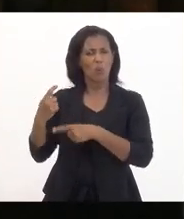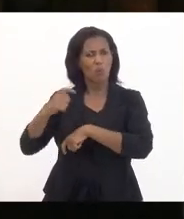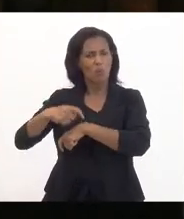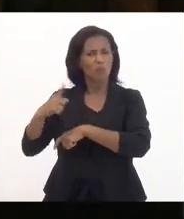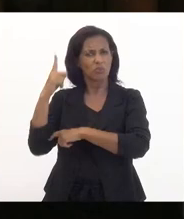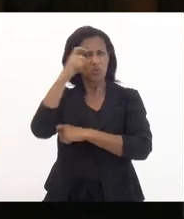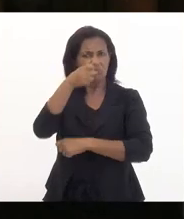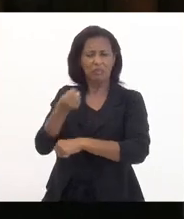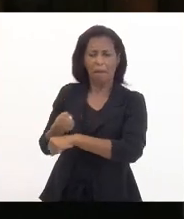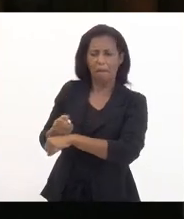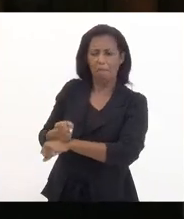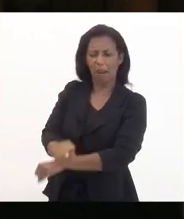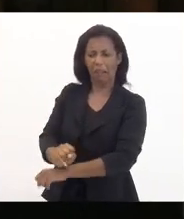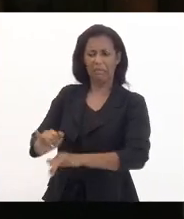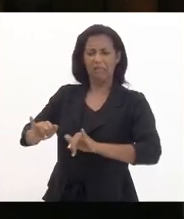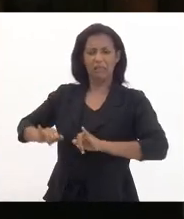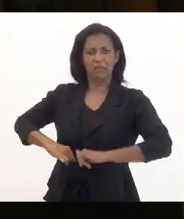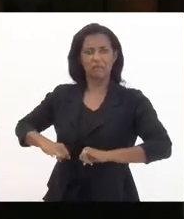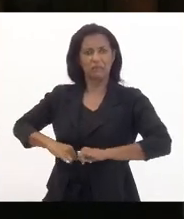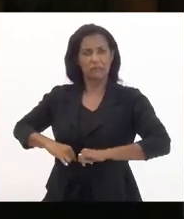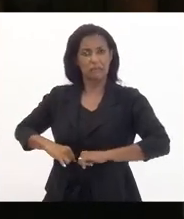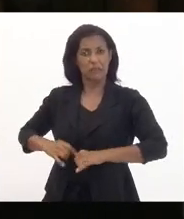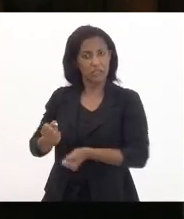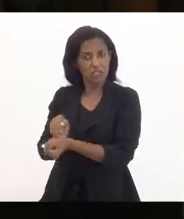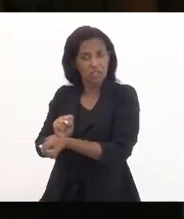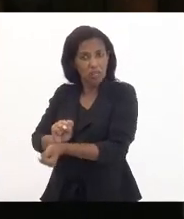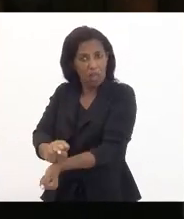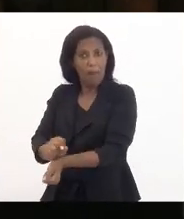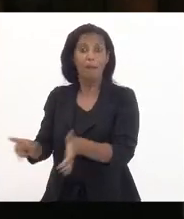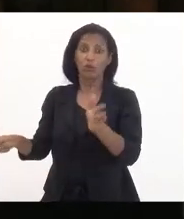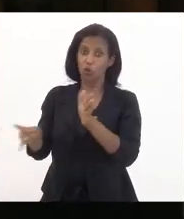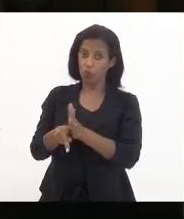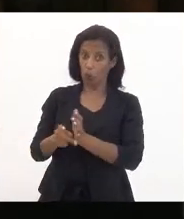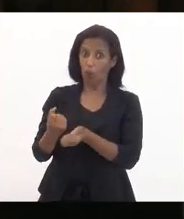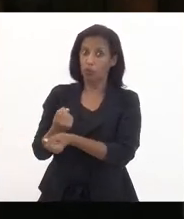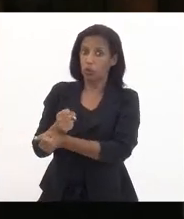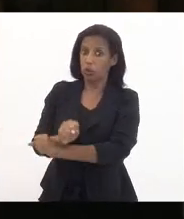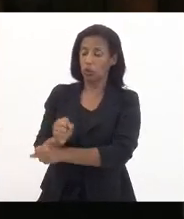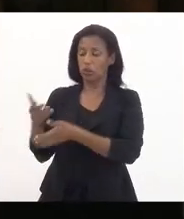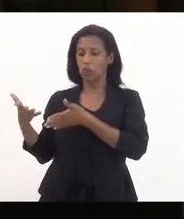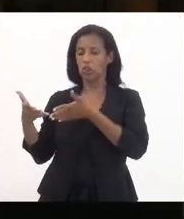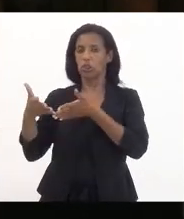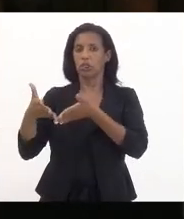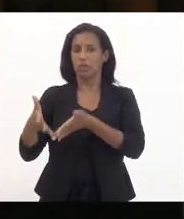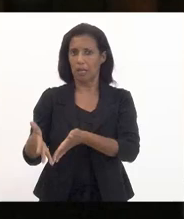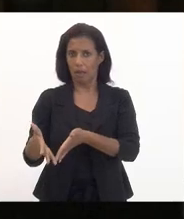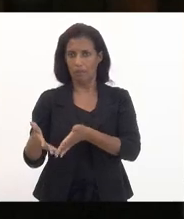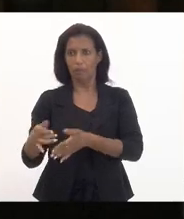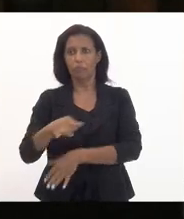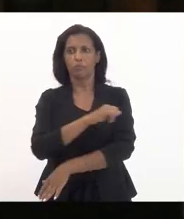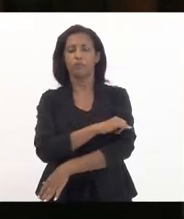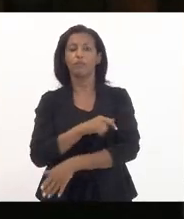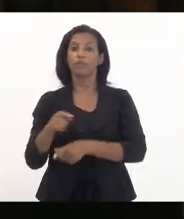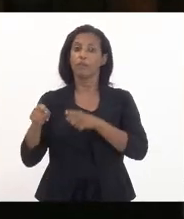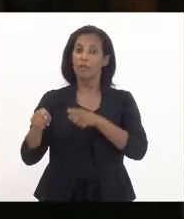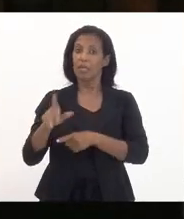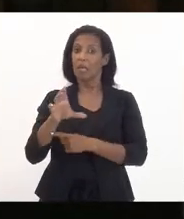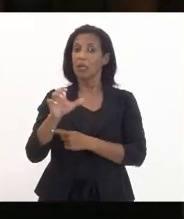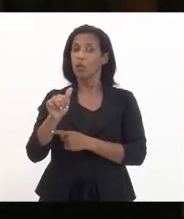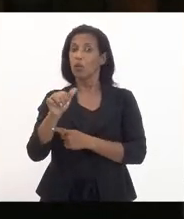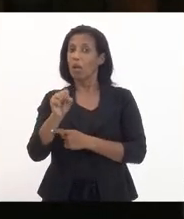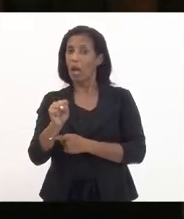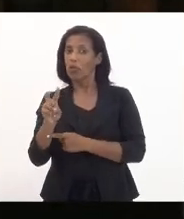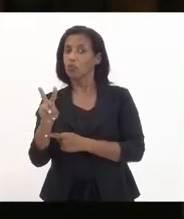muito sérios. Os negros, escravizados pelos próprios negros, chegavam aqui no Rio de Janeiro, e ali no Cais do